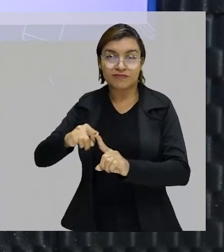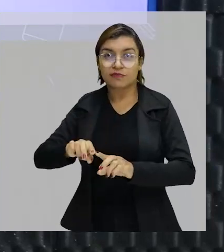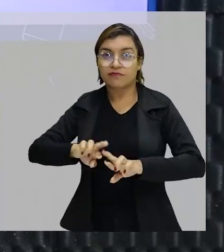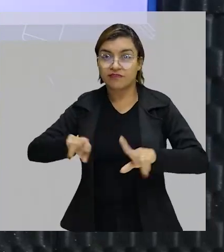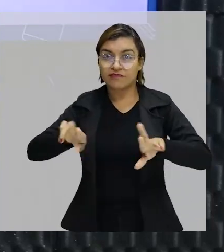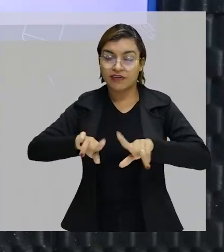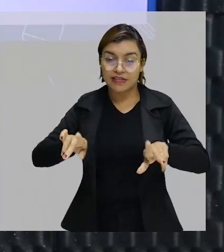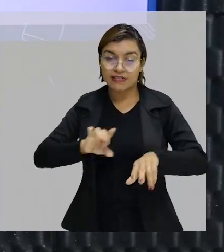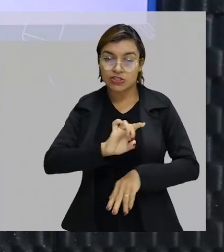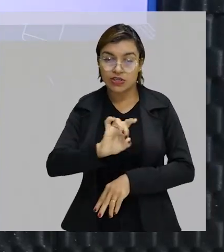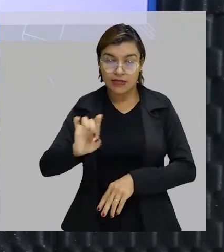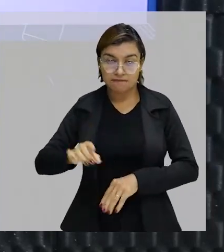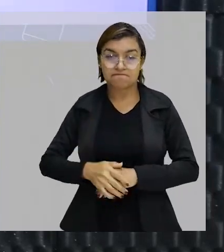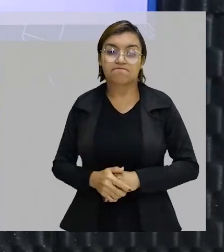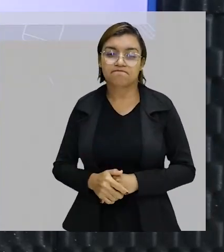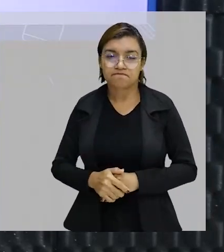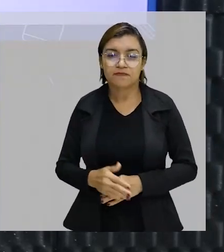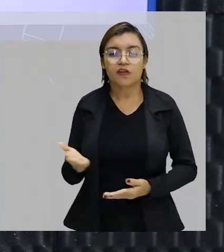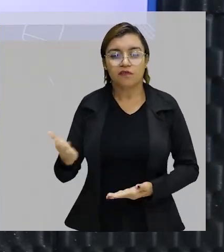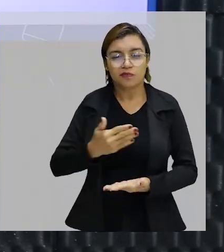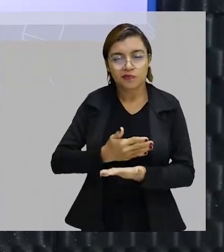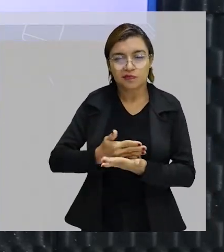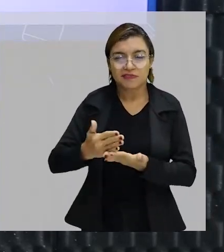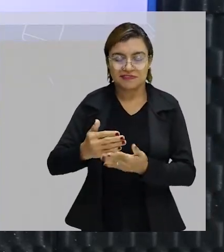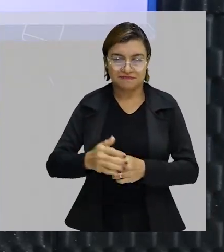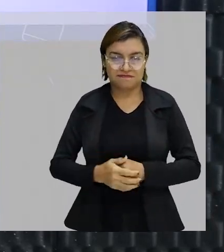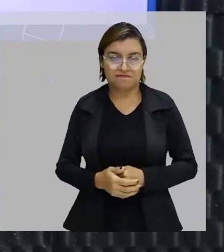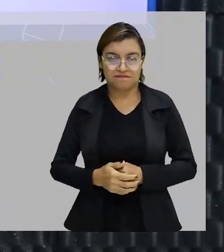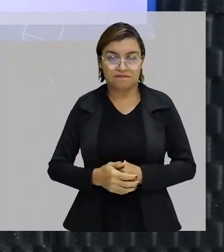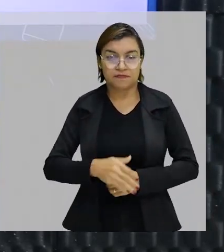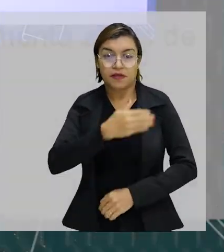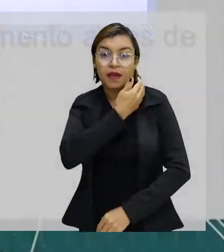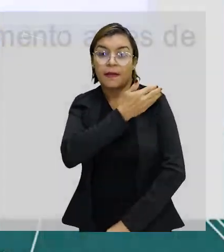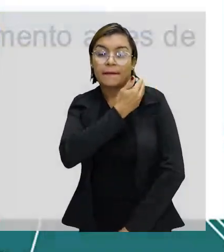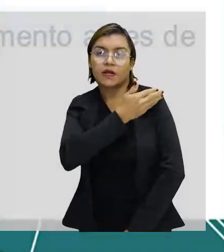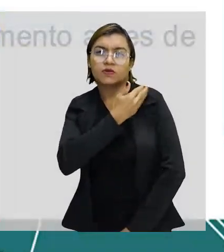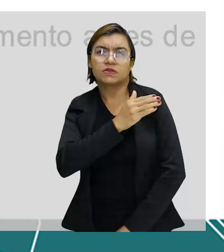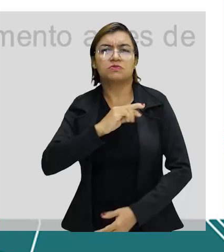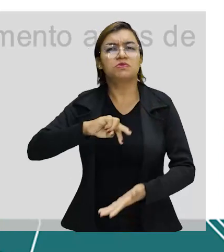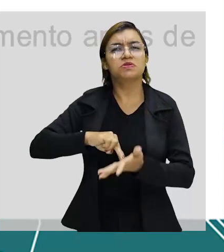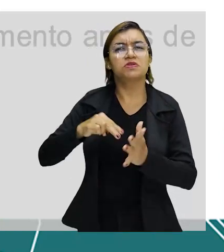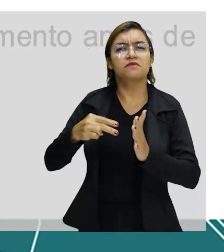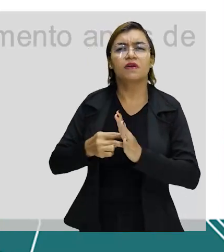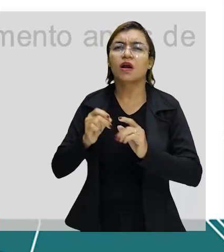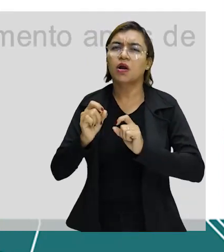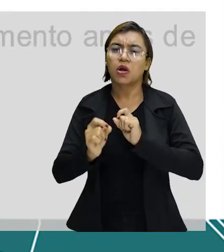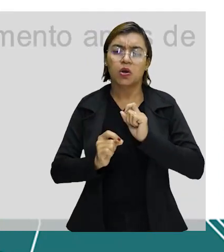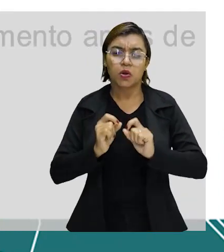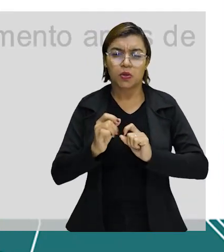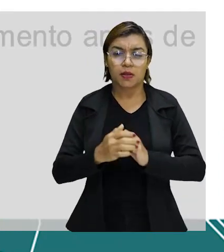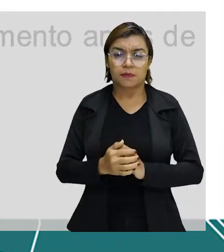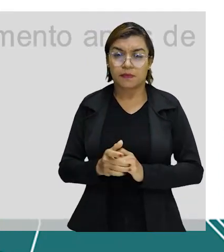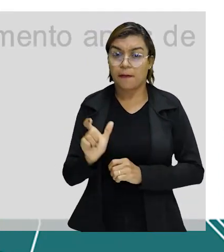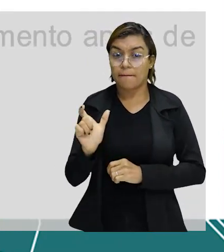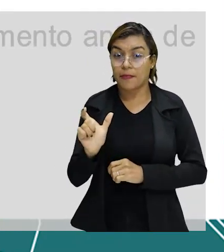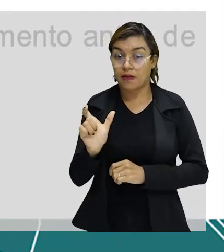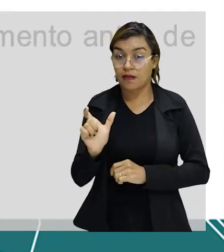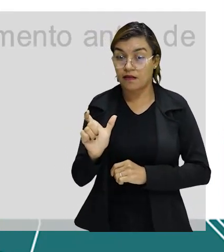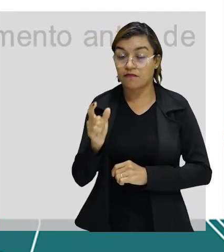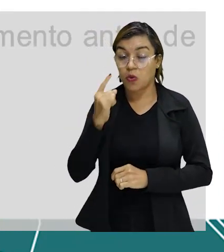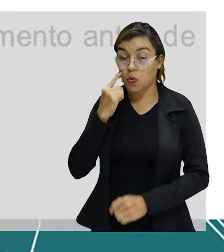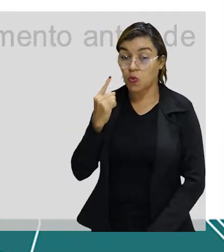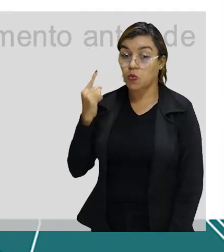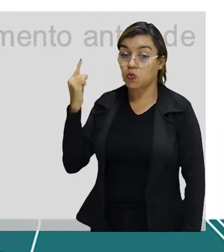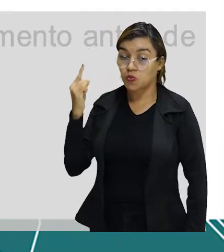aula falando sobre preconceito. O que é preconceito, afinal de contas? Preconceito, como a própria palavra já te